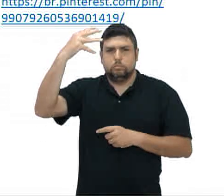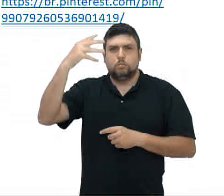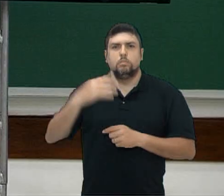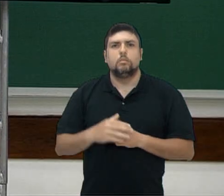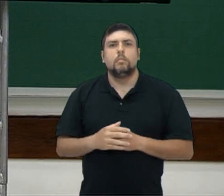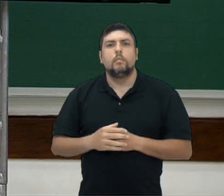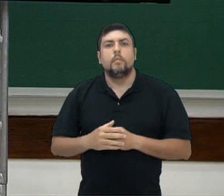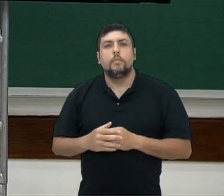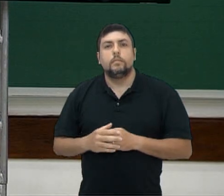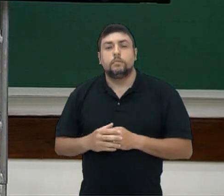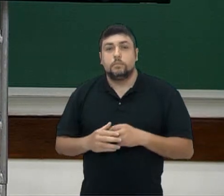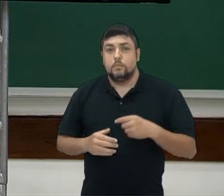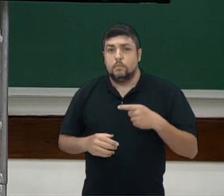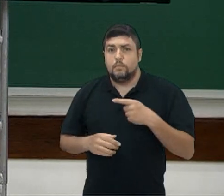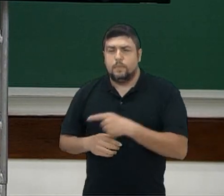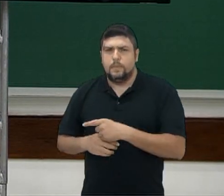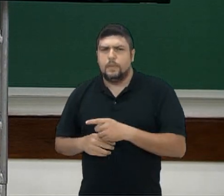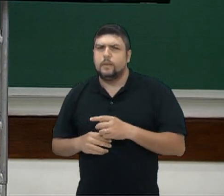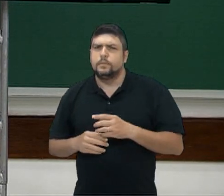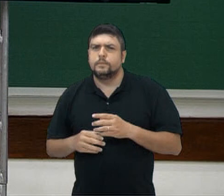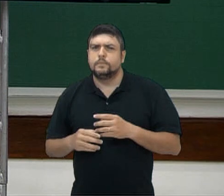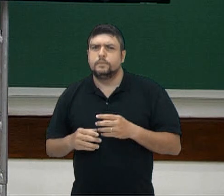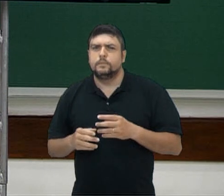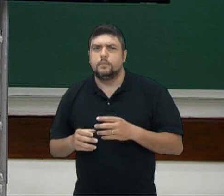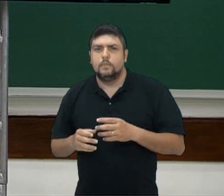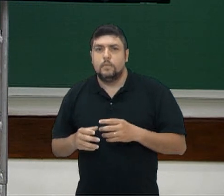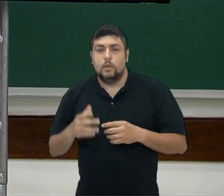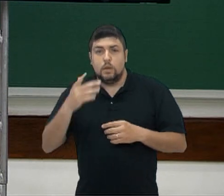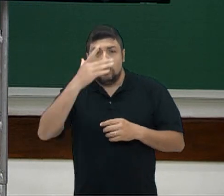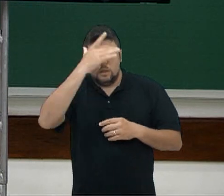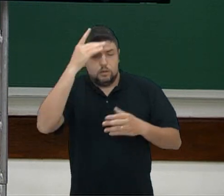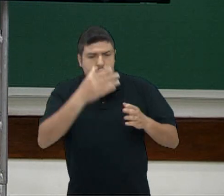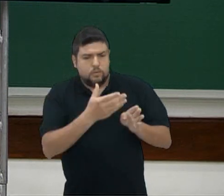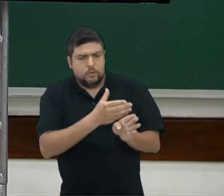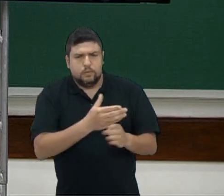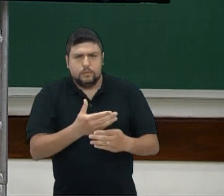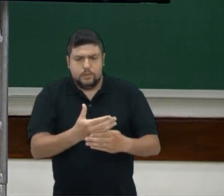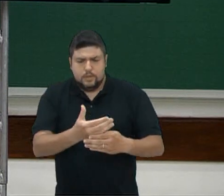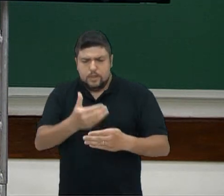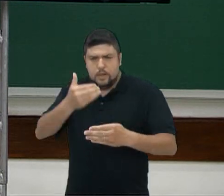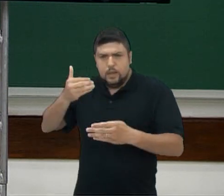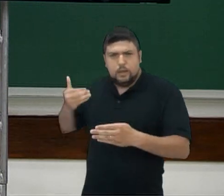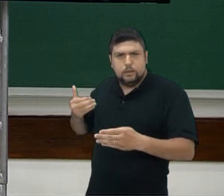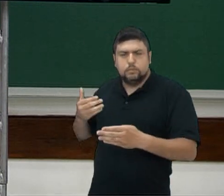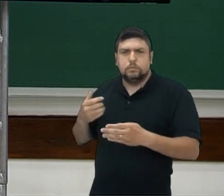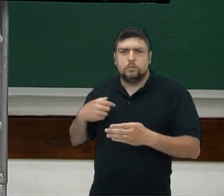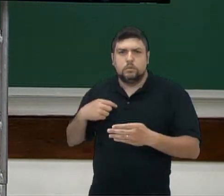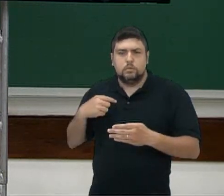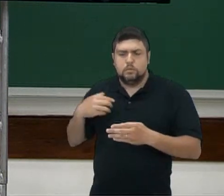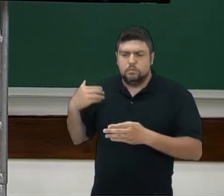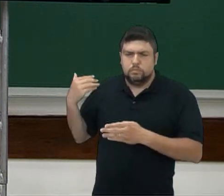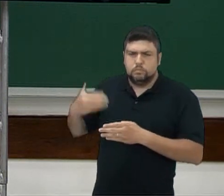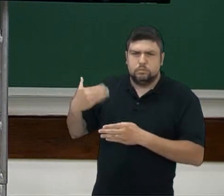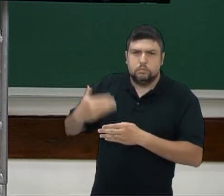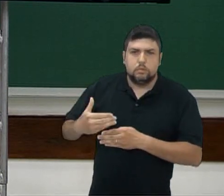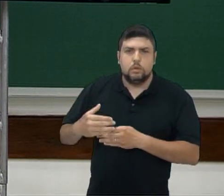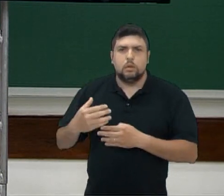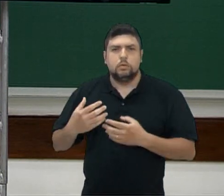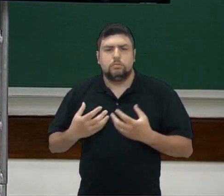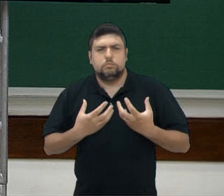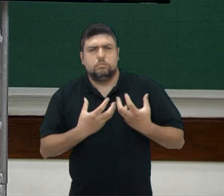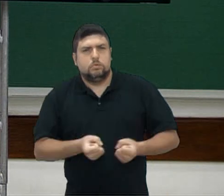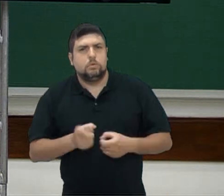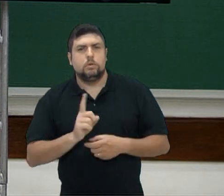ou acatava as ideias das pessoas que vieram antes dele. Uma das ideias que tinham era que quando